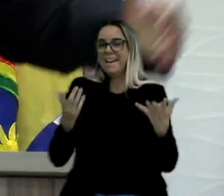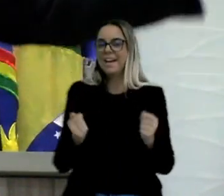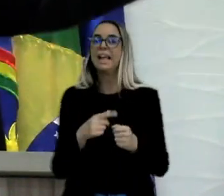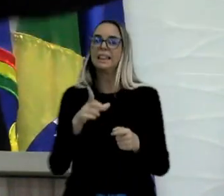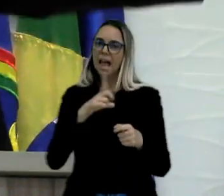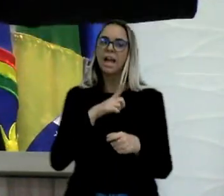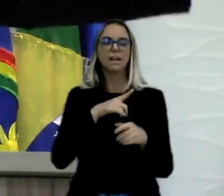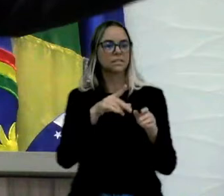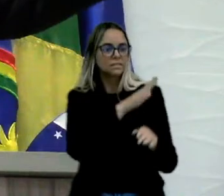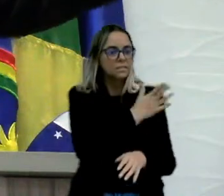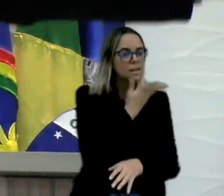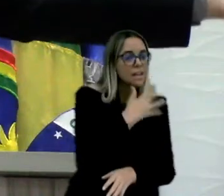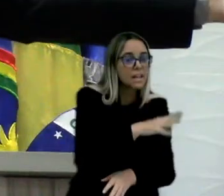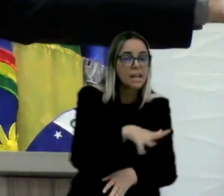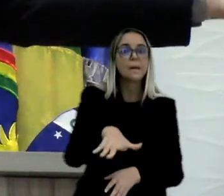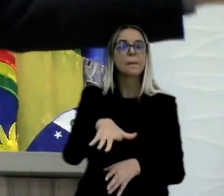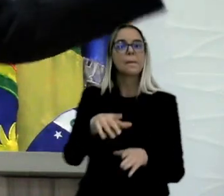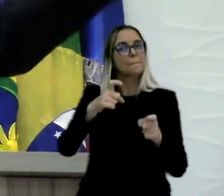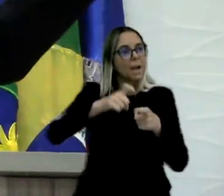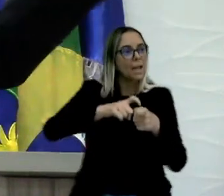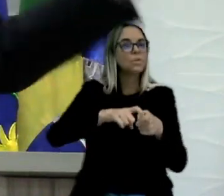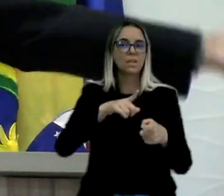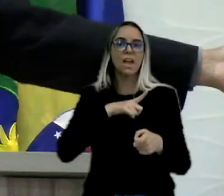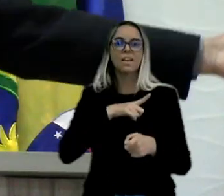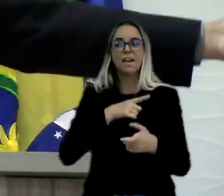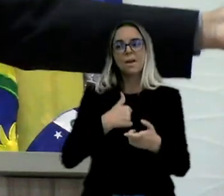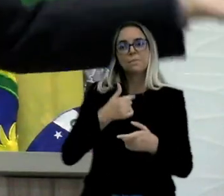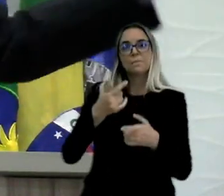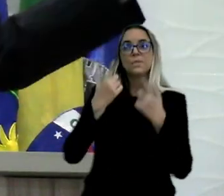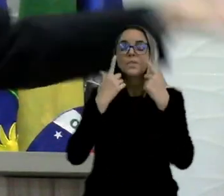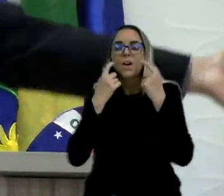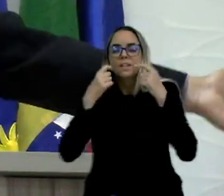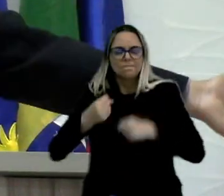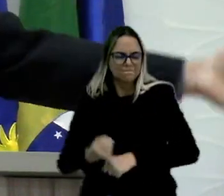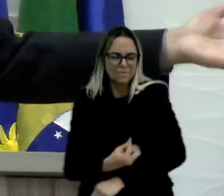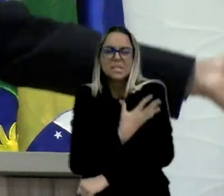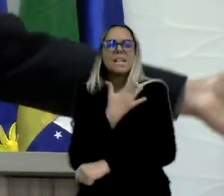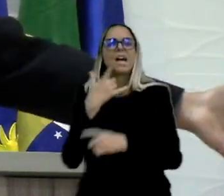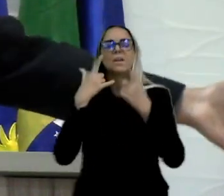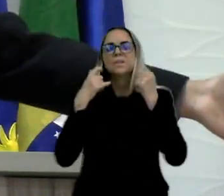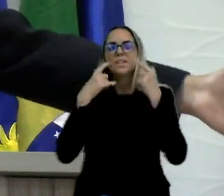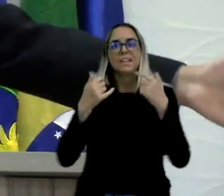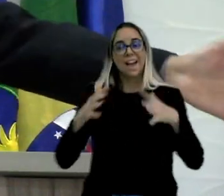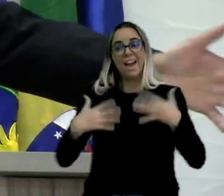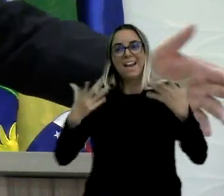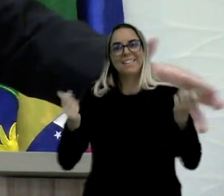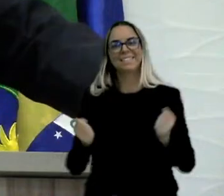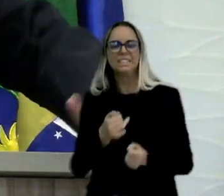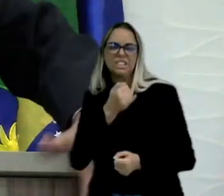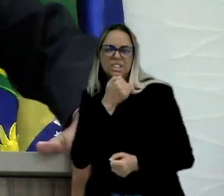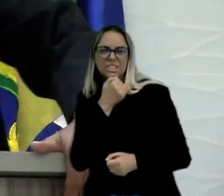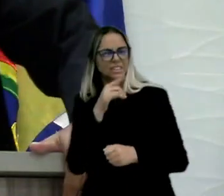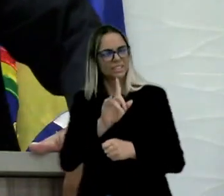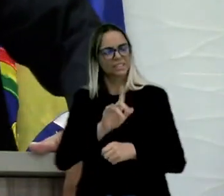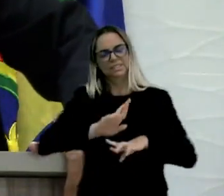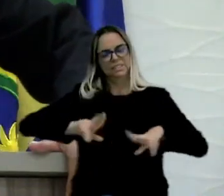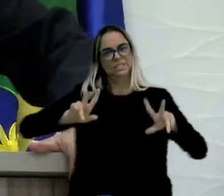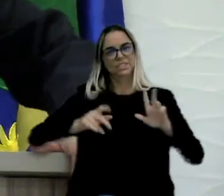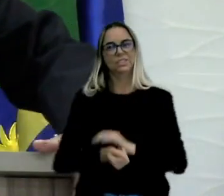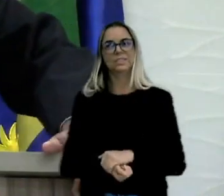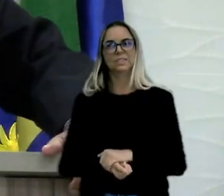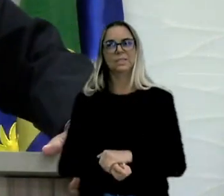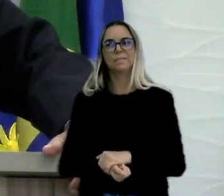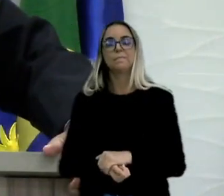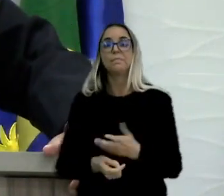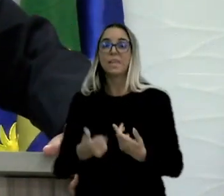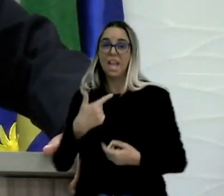pras crianças do nosso município aqueles povo pobre eu chorei por causa disso de alegria mas não foi tristeza eu chorei meu